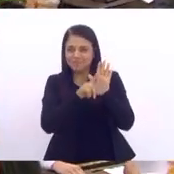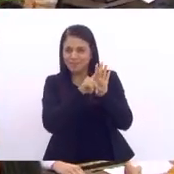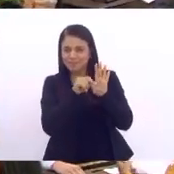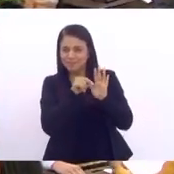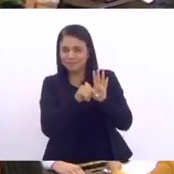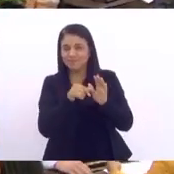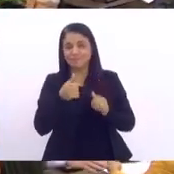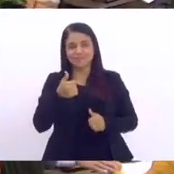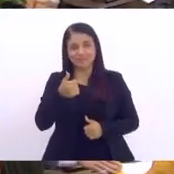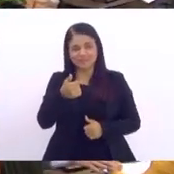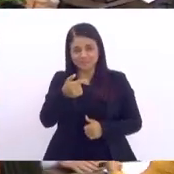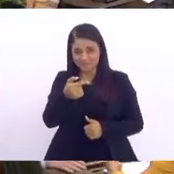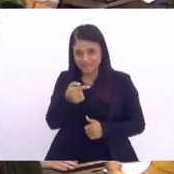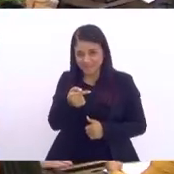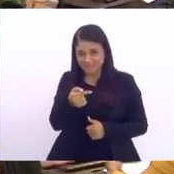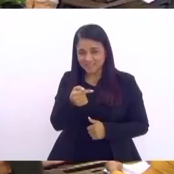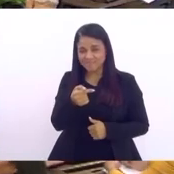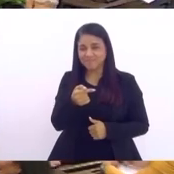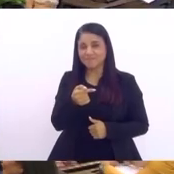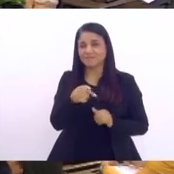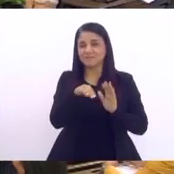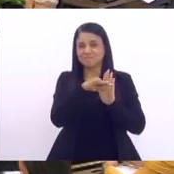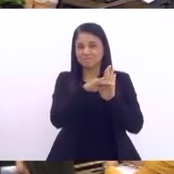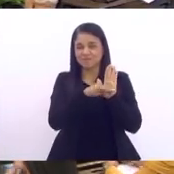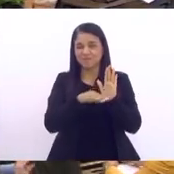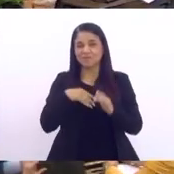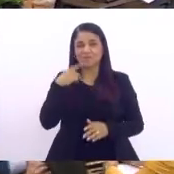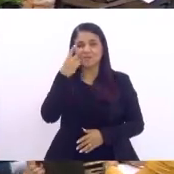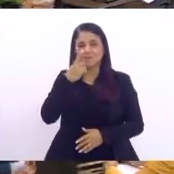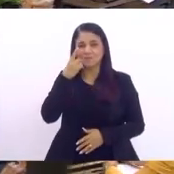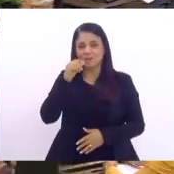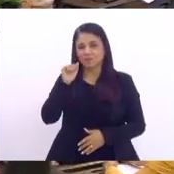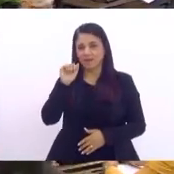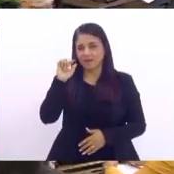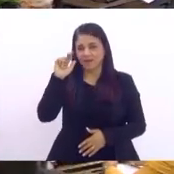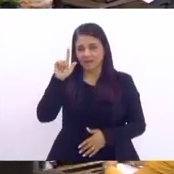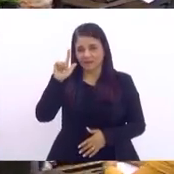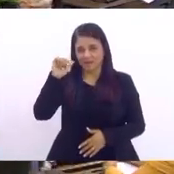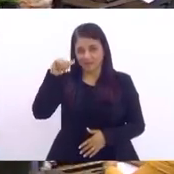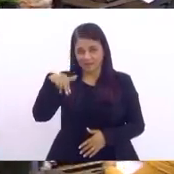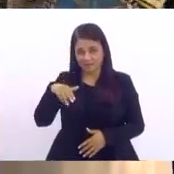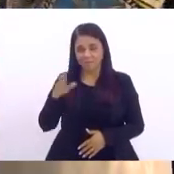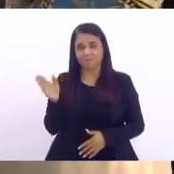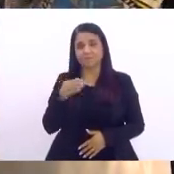dos deputados Alan Lopes, Felipe Pobel e Rodrigo Amorim, triunvirato